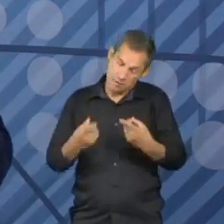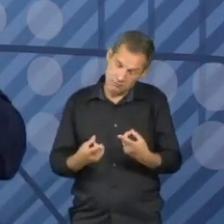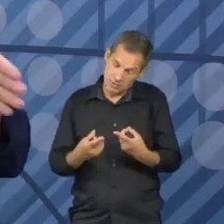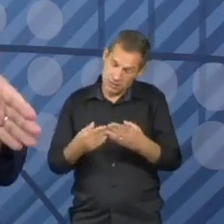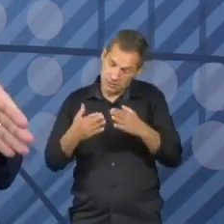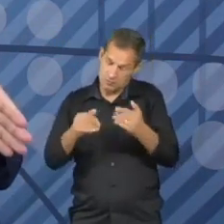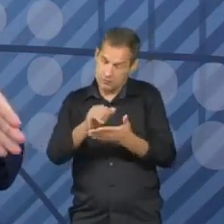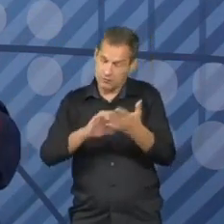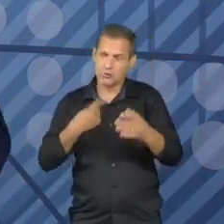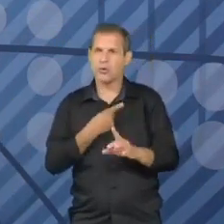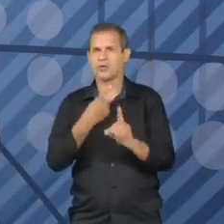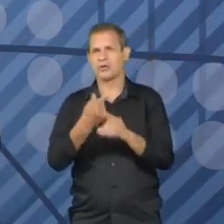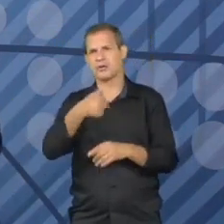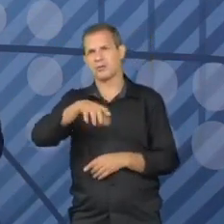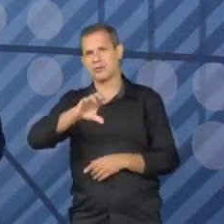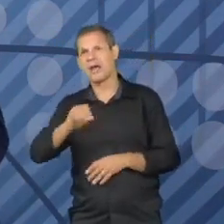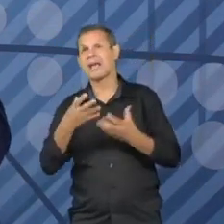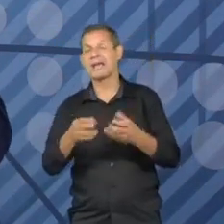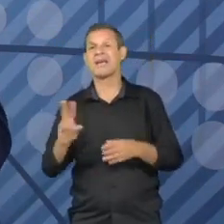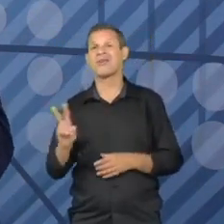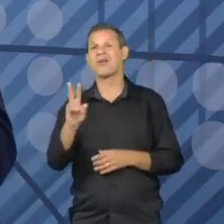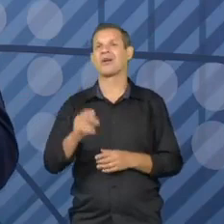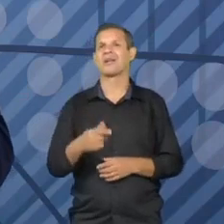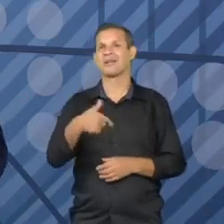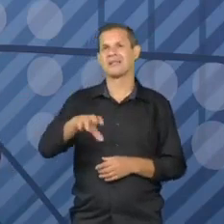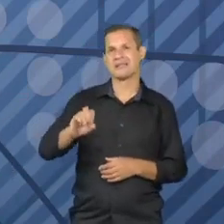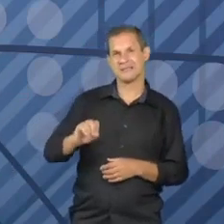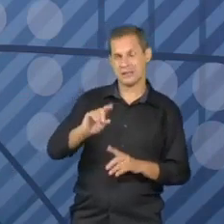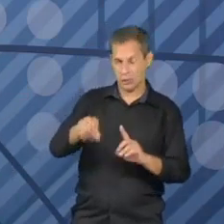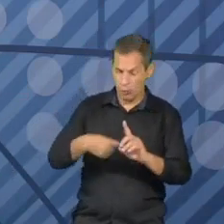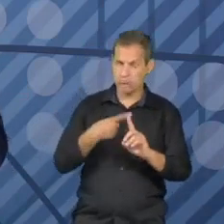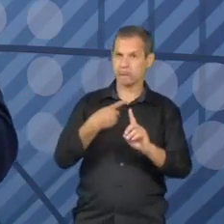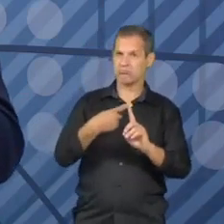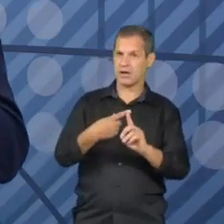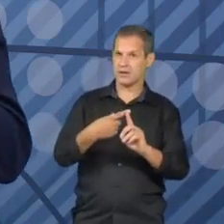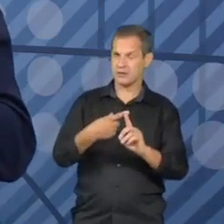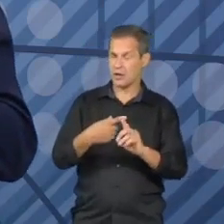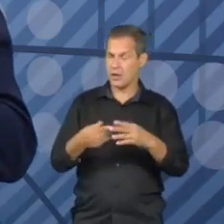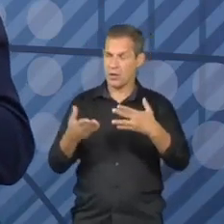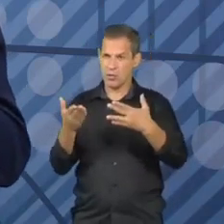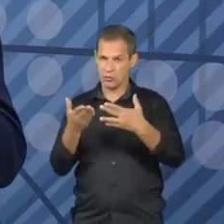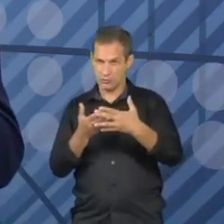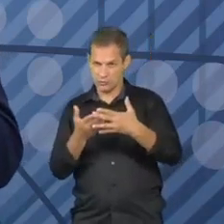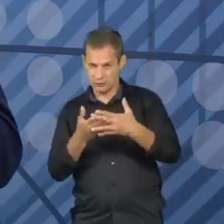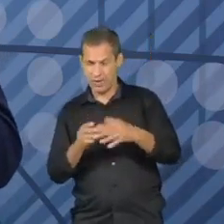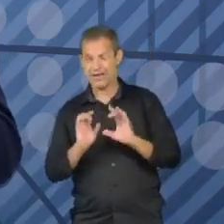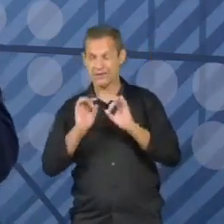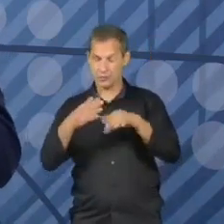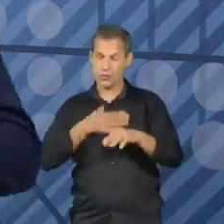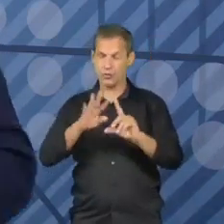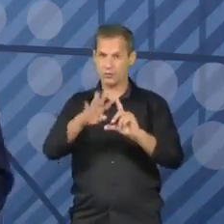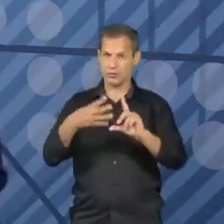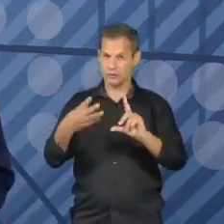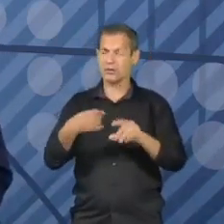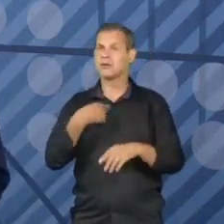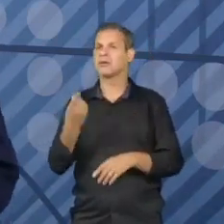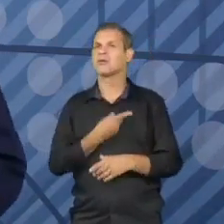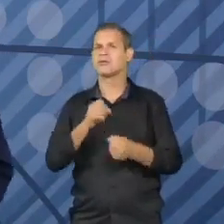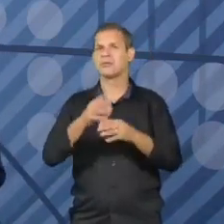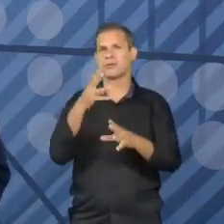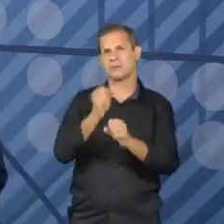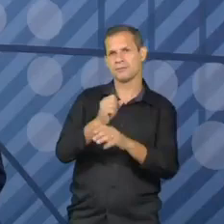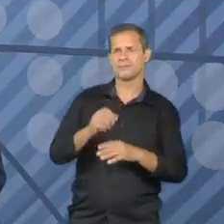pedindo ali, a gente encontrou 70, só que ele quer o valor 70 ou mais, então é o espaço que sobra da minha tabela, por isso que a gente fez esse